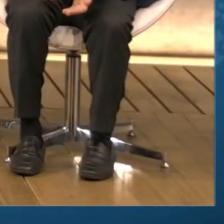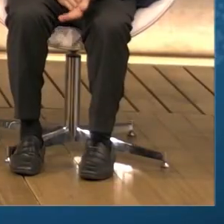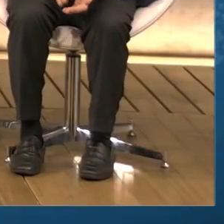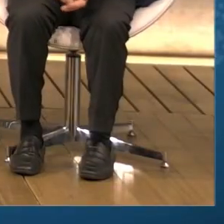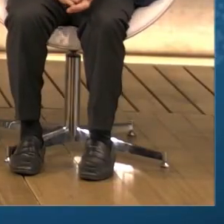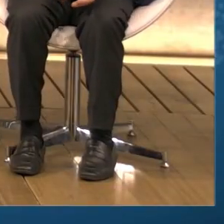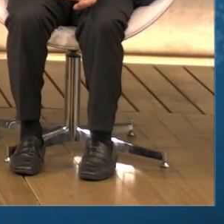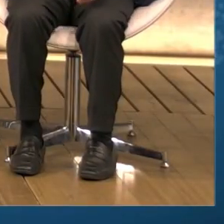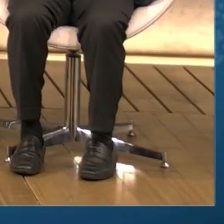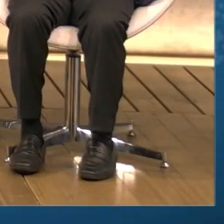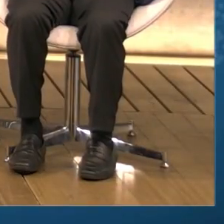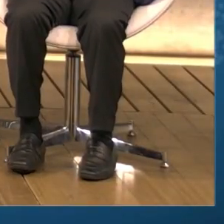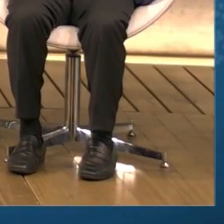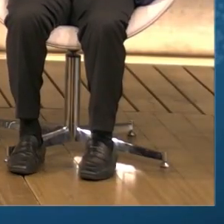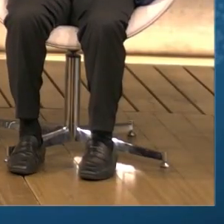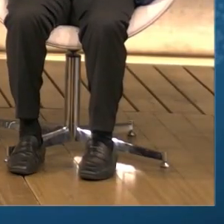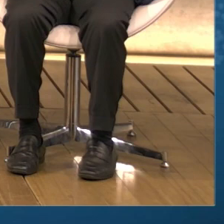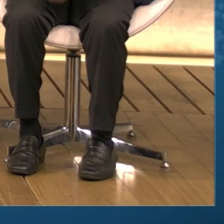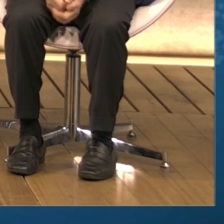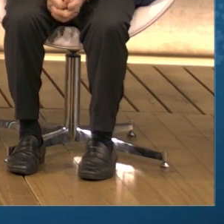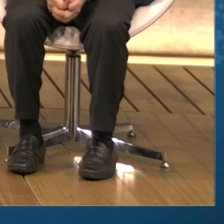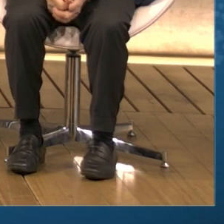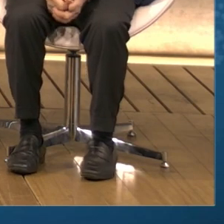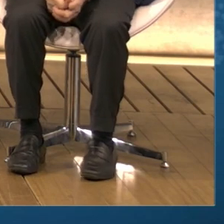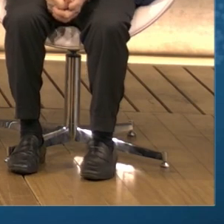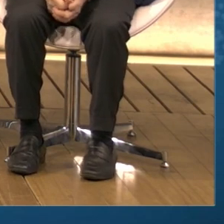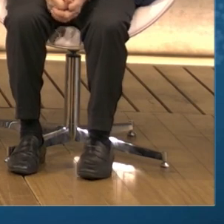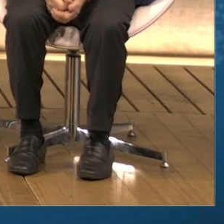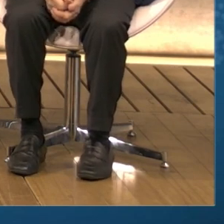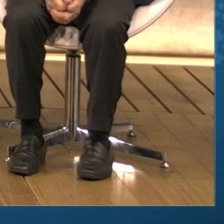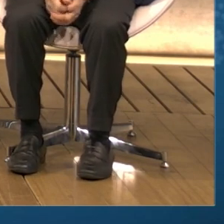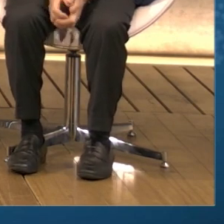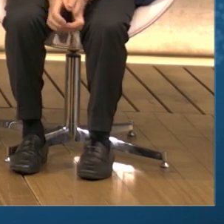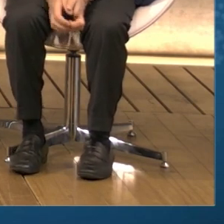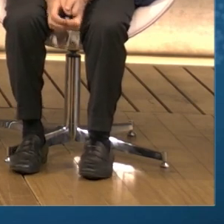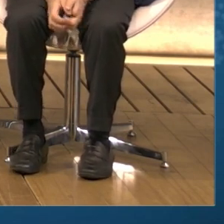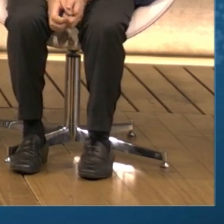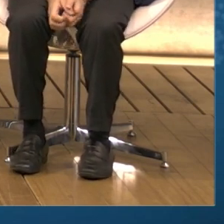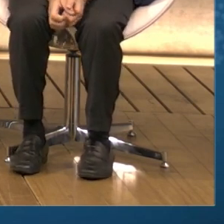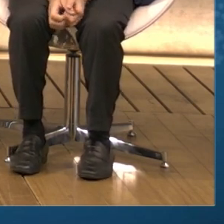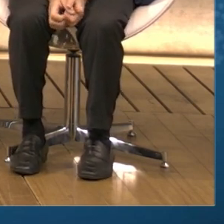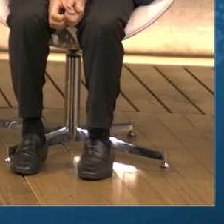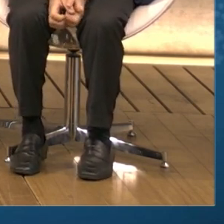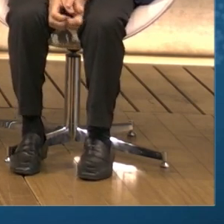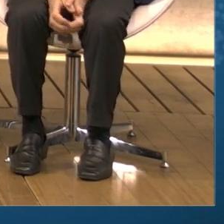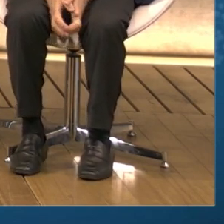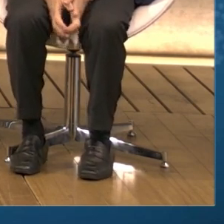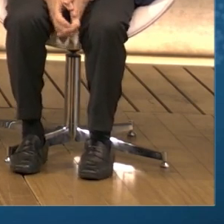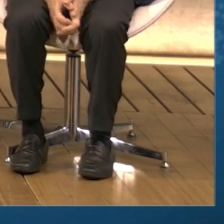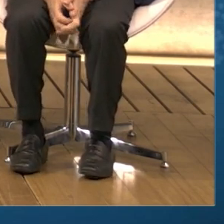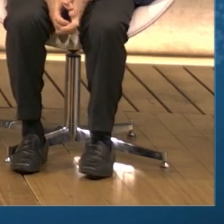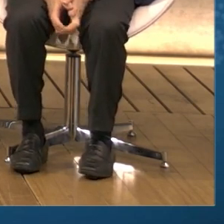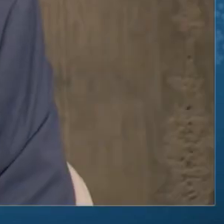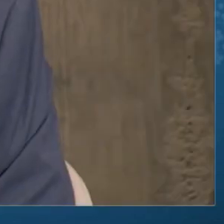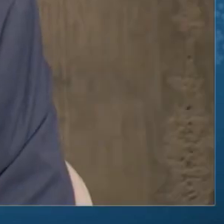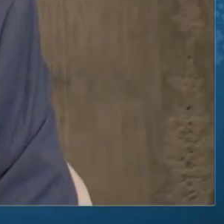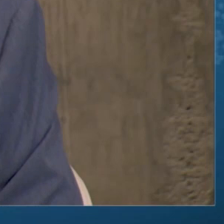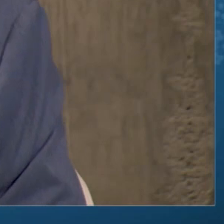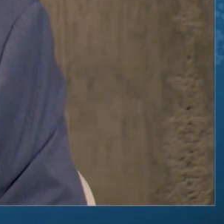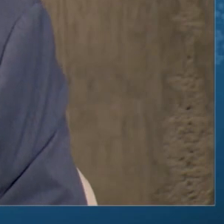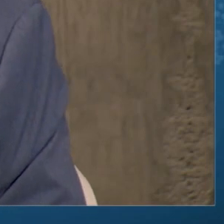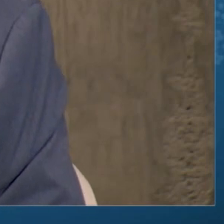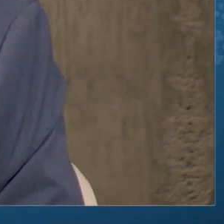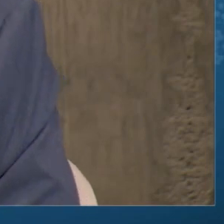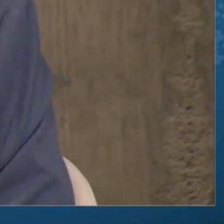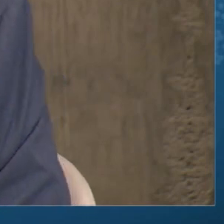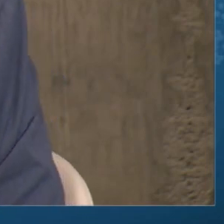Queria agradecer a Merluz por ter enviado o vídeo. Ela pede desculpa pela ausência aqui. Ela gostaria de estar presente